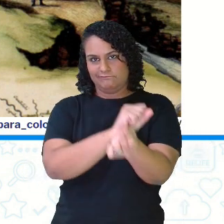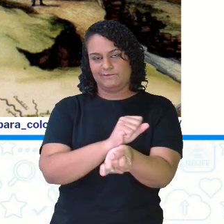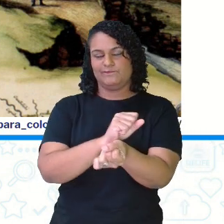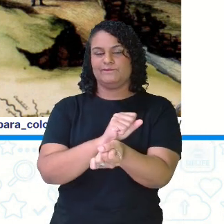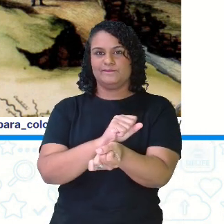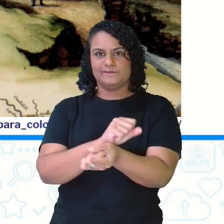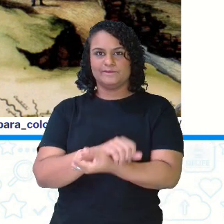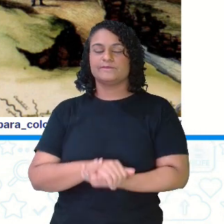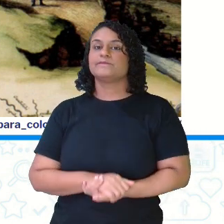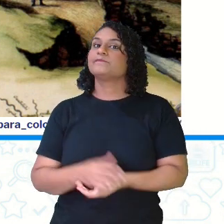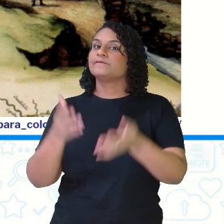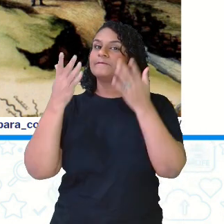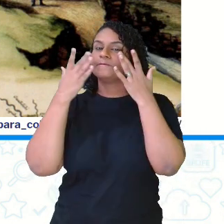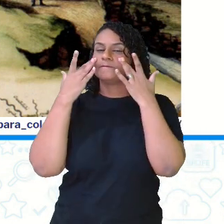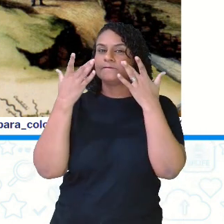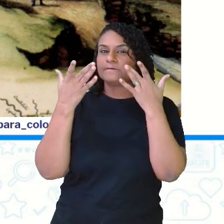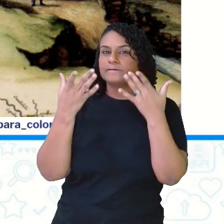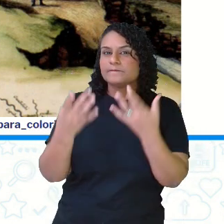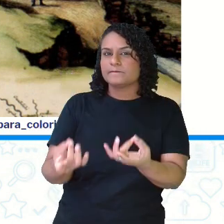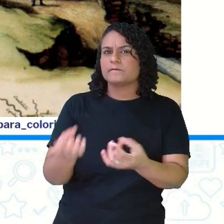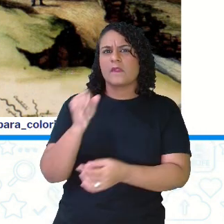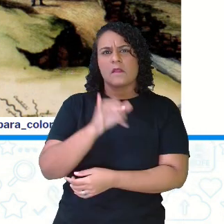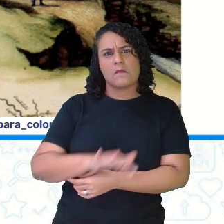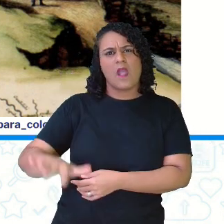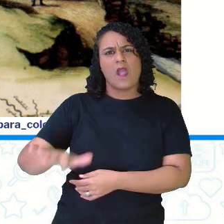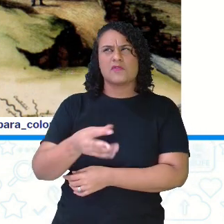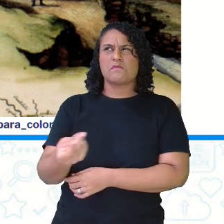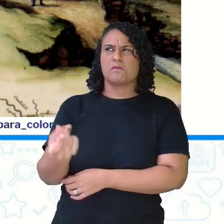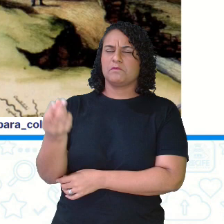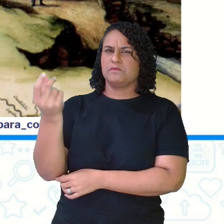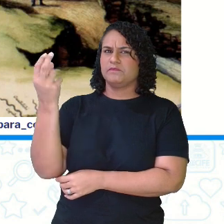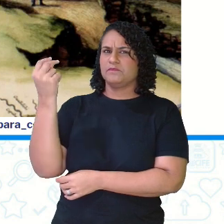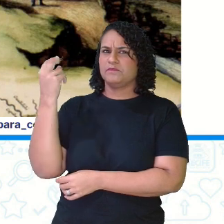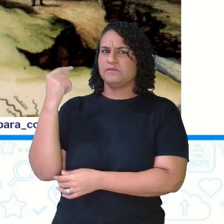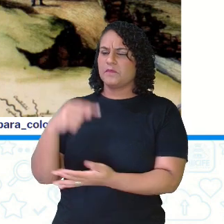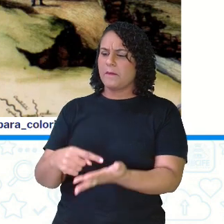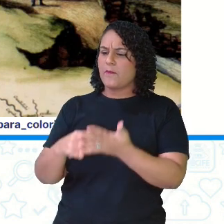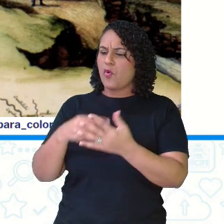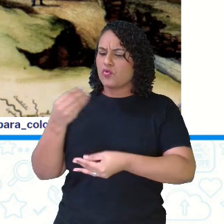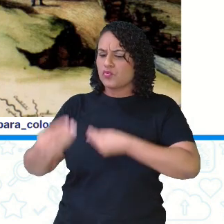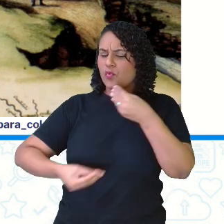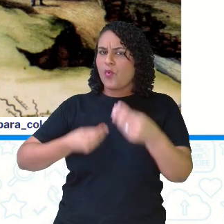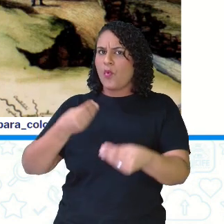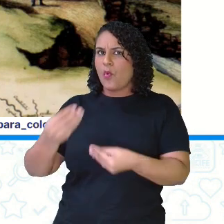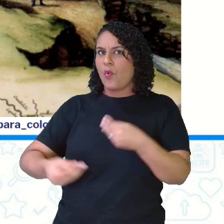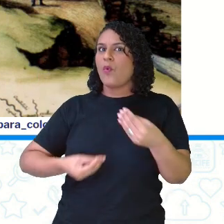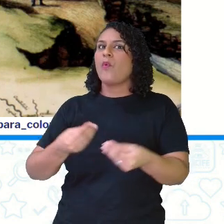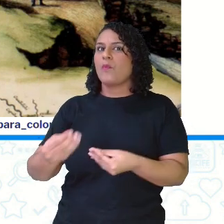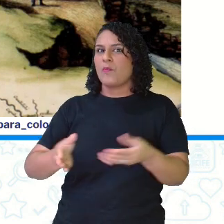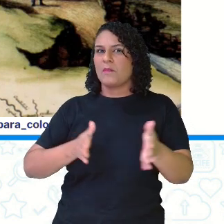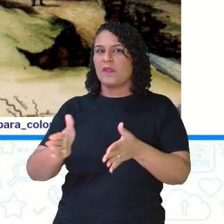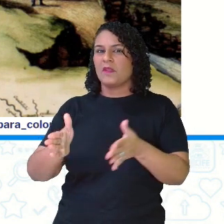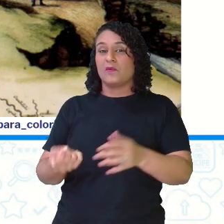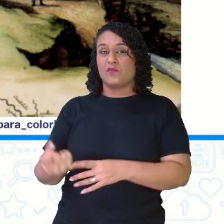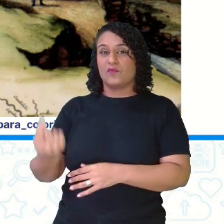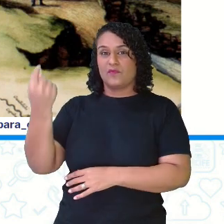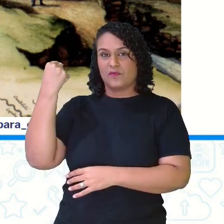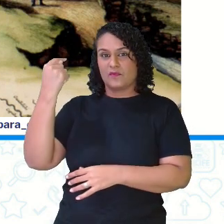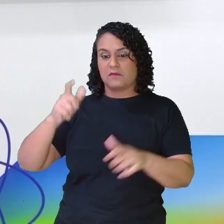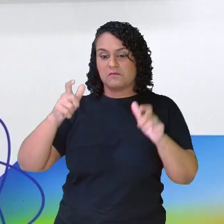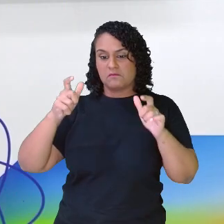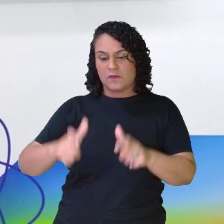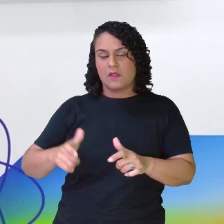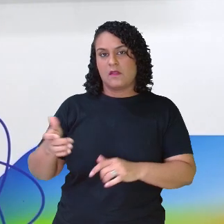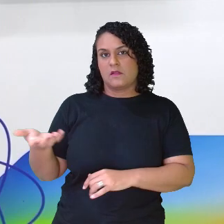escravizados. Então vai prestando atenção, imagem antiga que vai trazer para a gente como era que funcionava esse engenho.